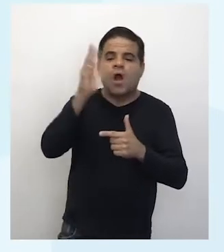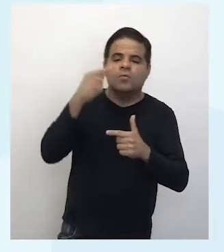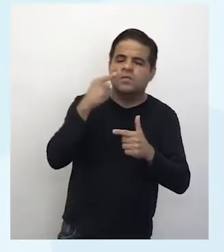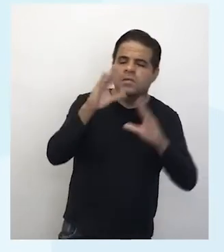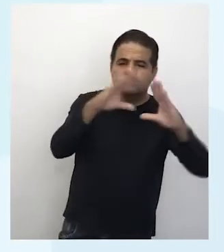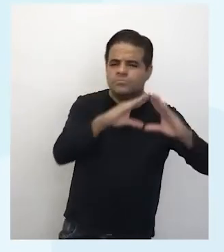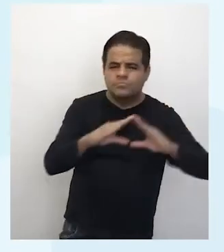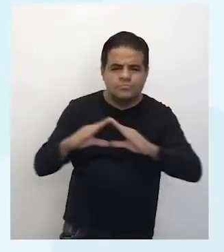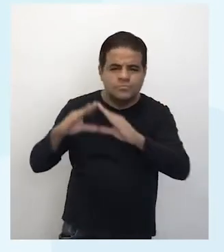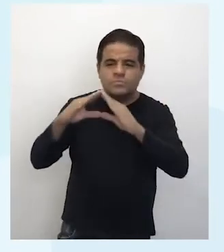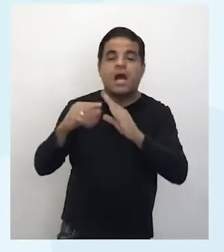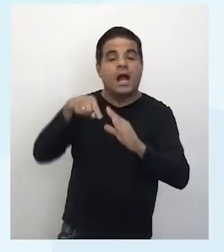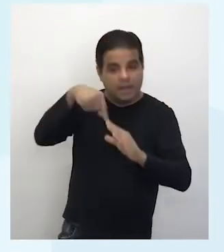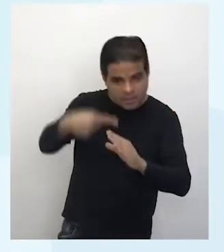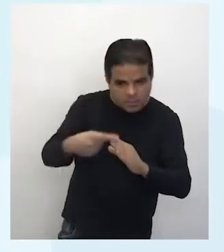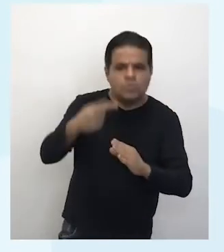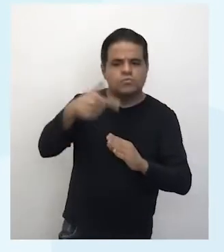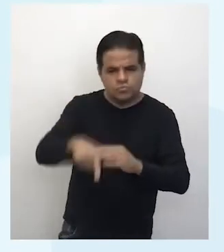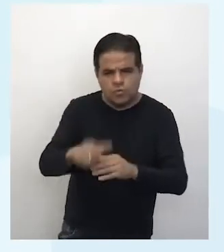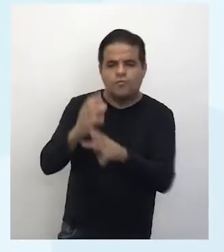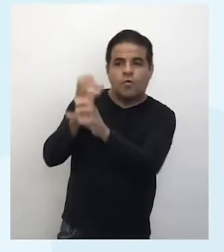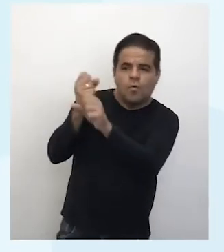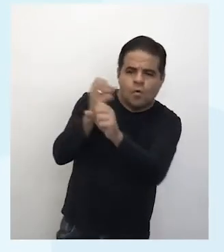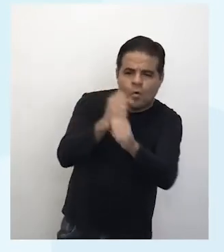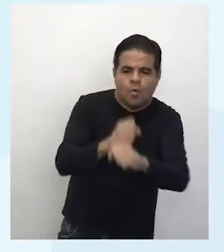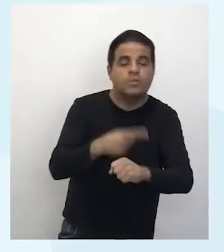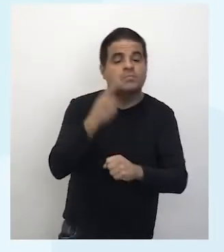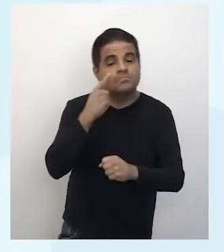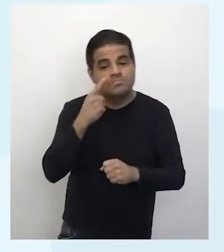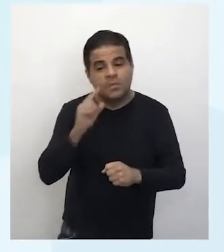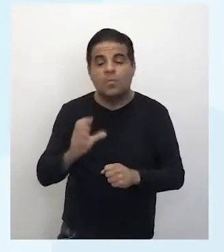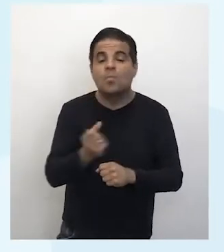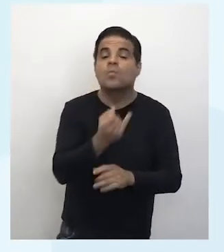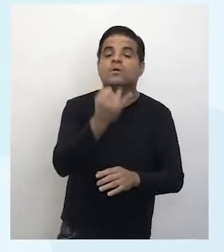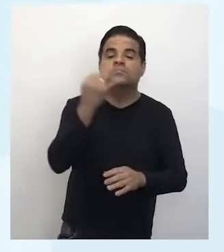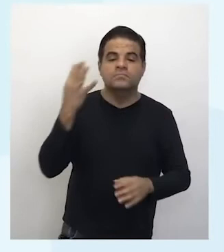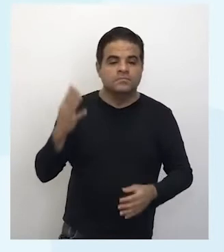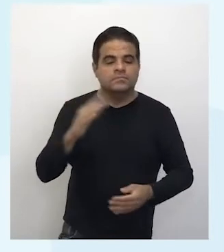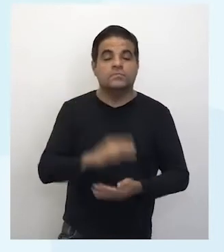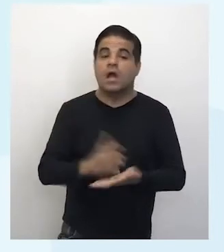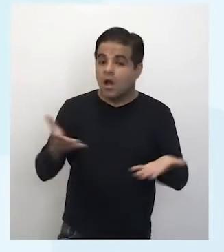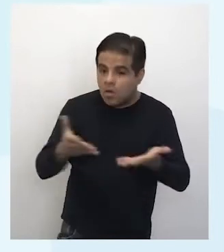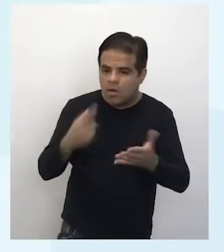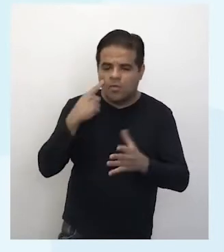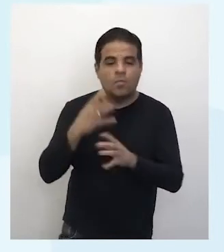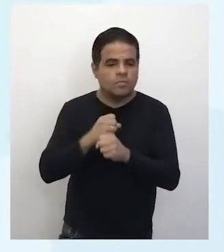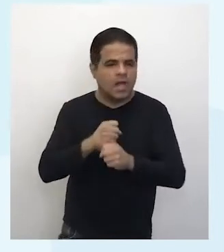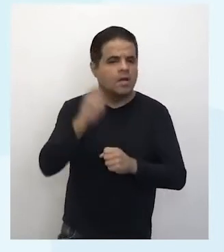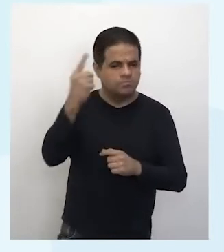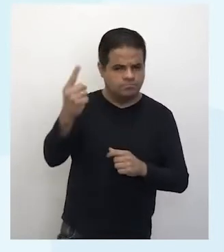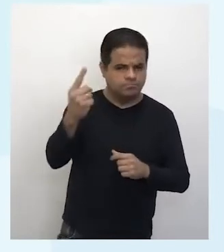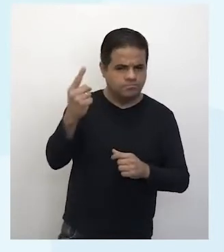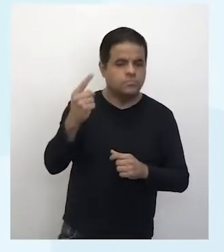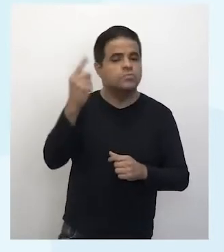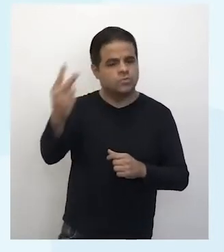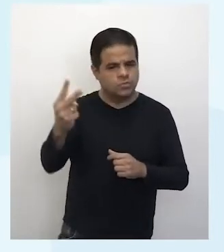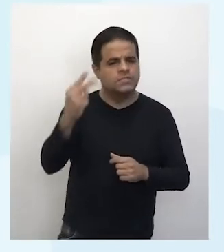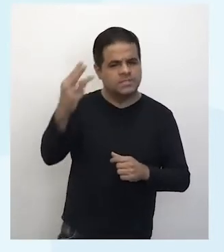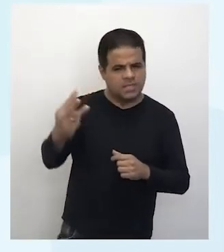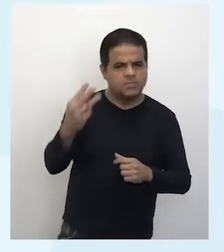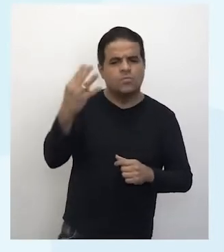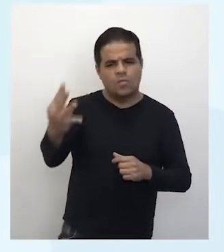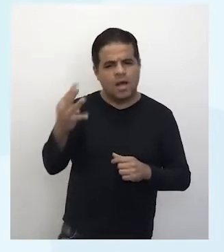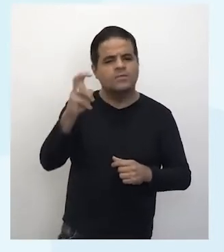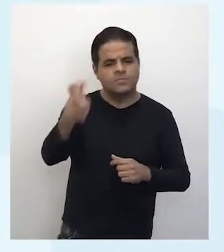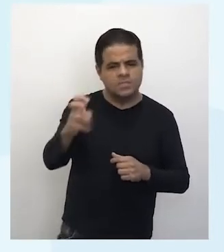E aí a gente conta de novo né para ver o que que aconteceu bom vamos contar daqui ó um tá dois